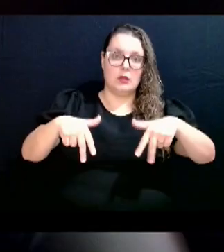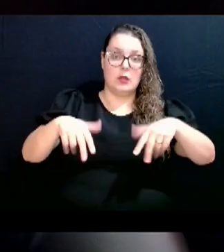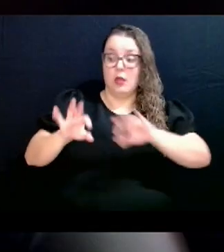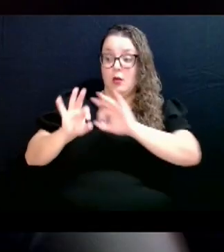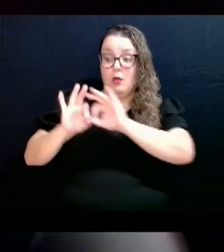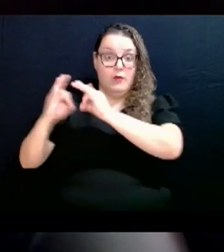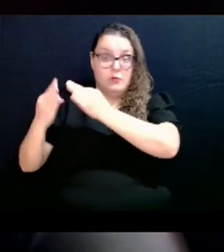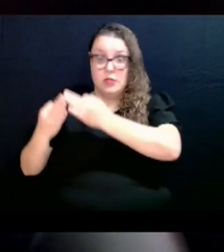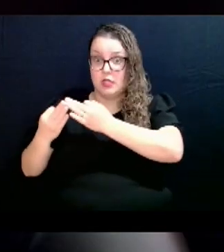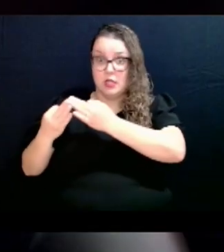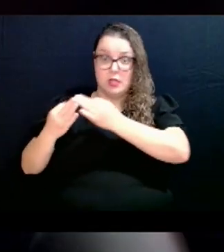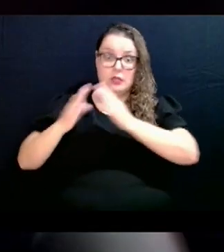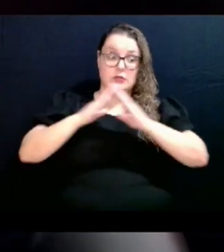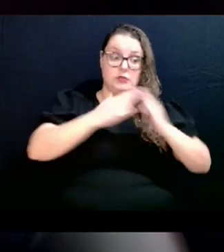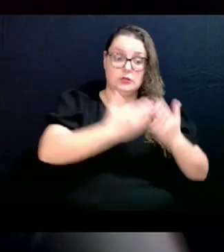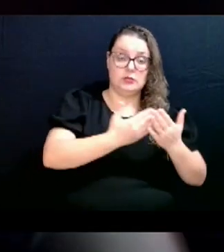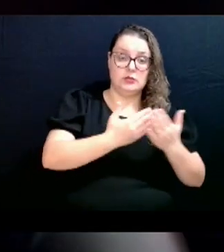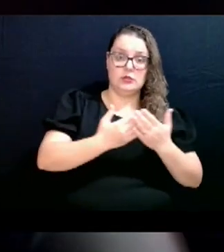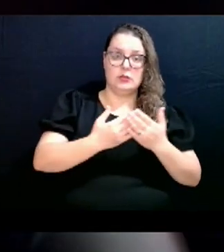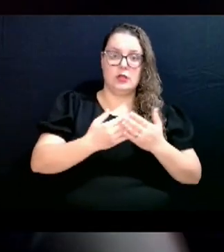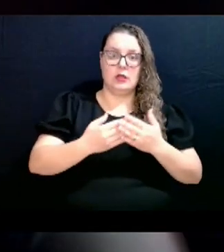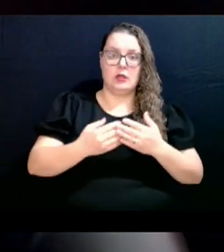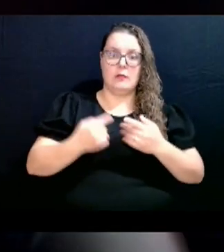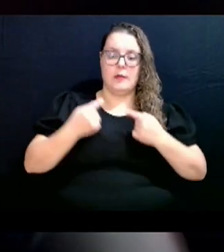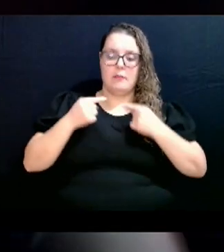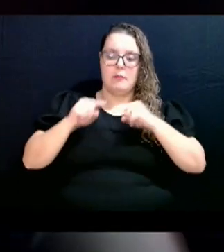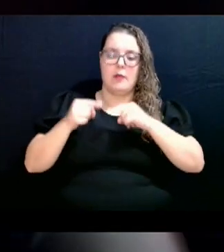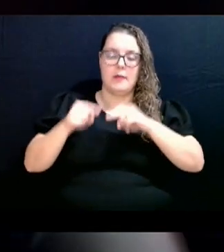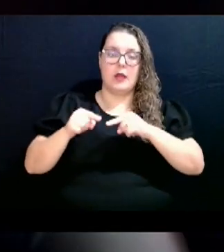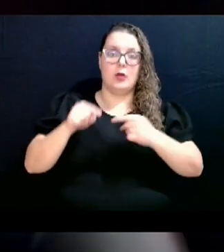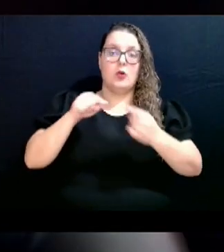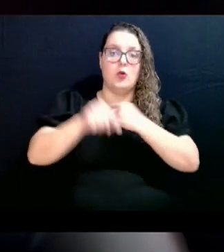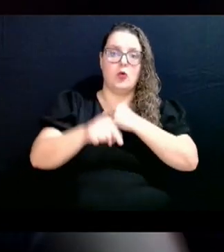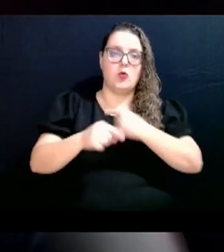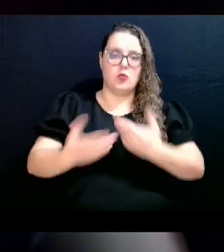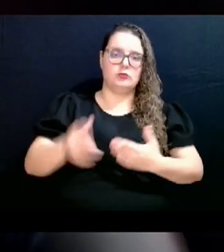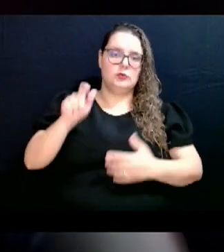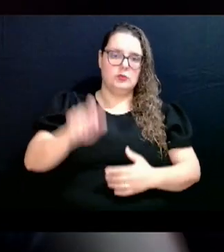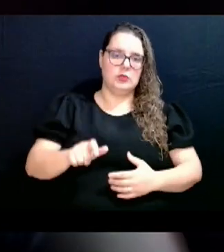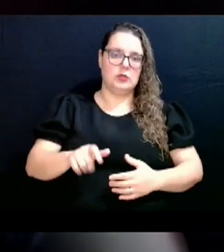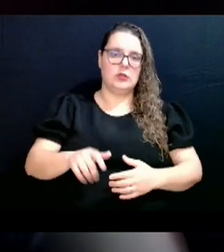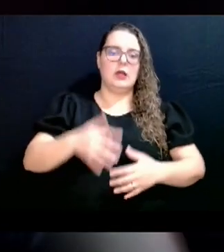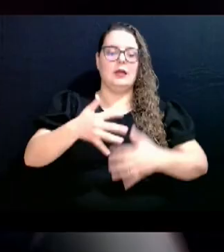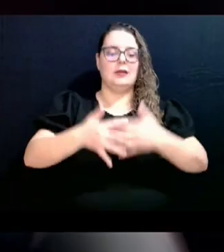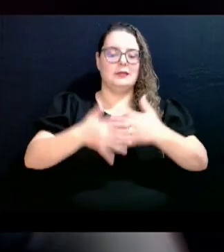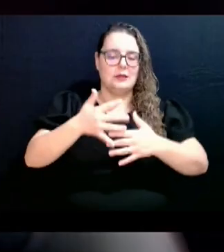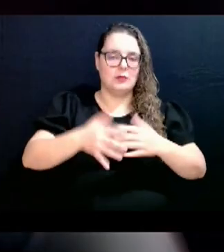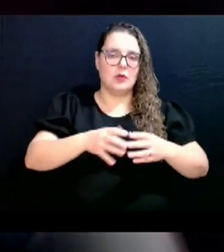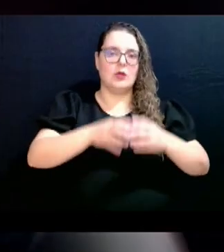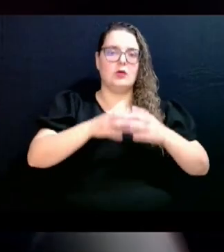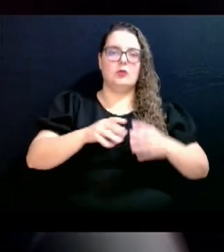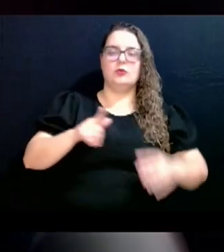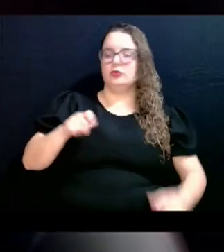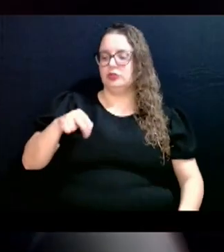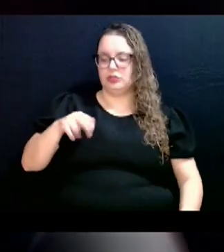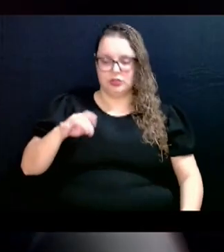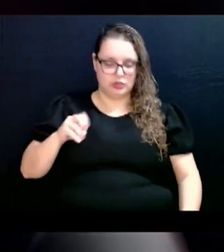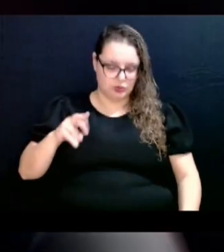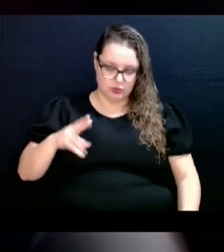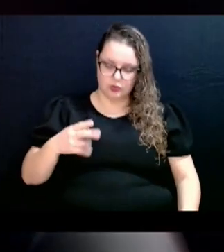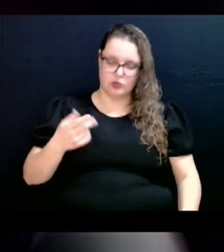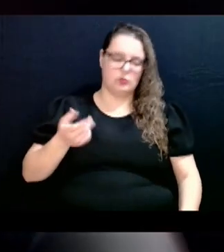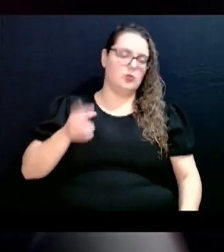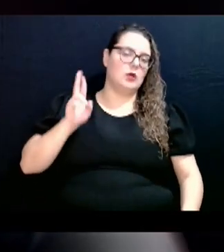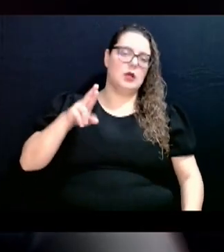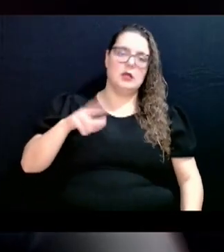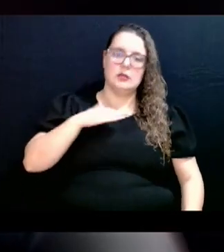contra o outro. Então, impede a convivência da criança com o genitor, seja por conta de um falecimento ou por